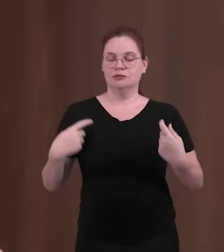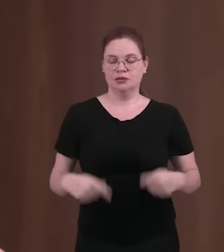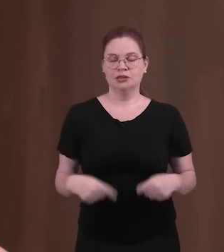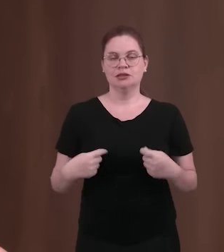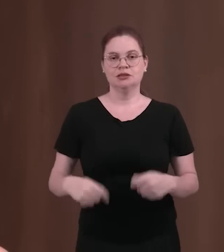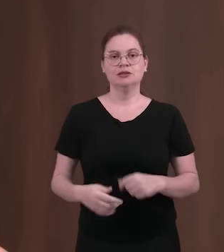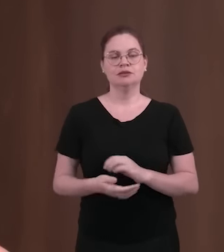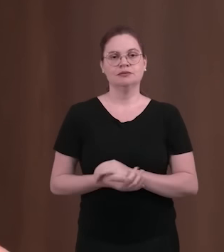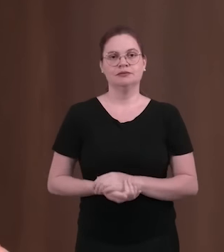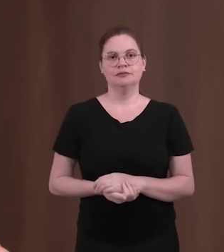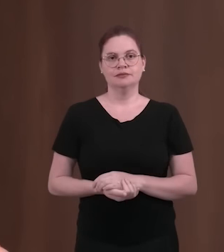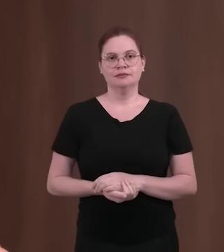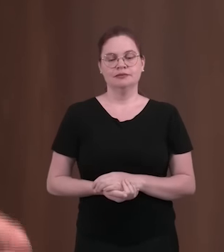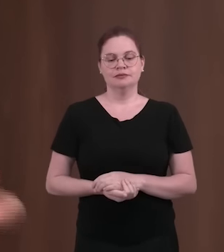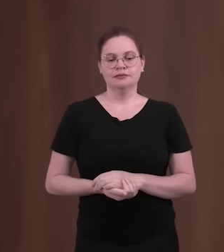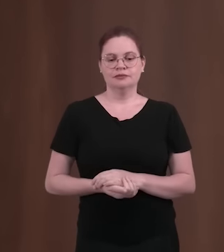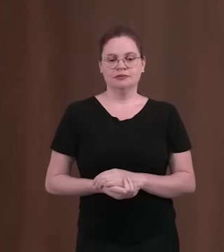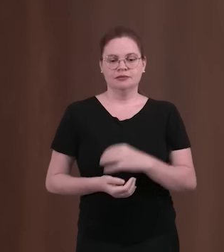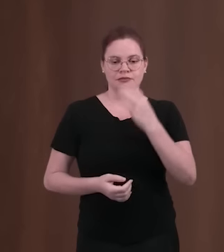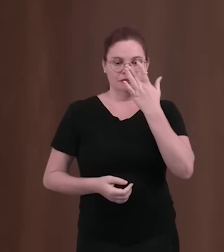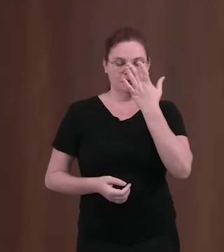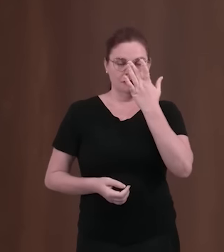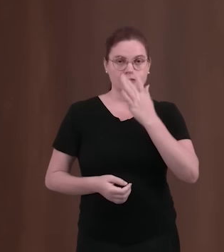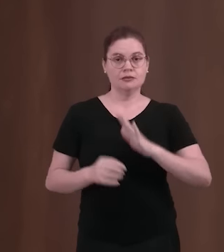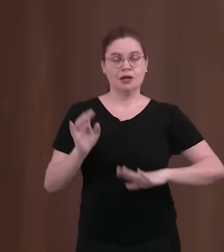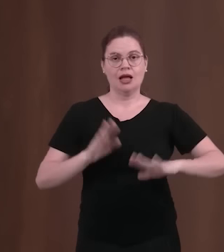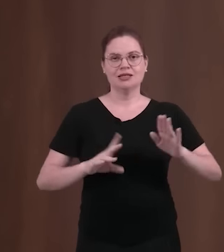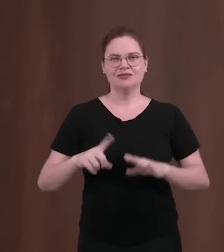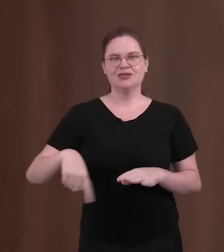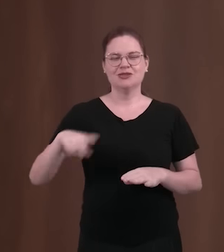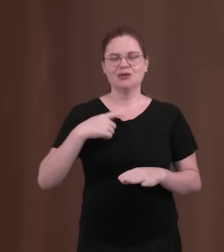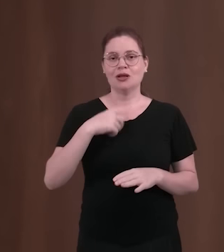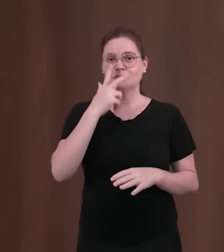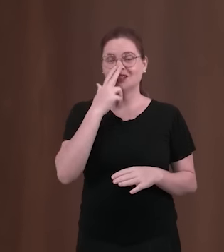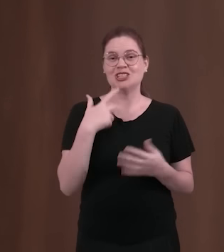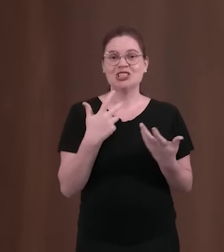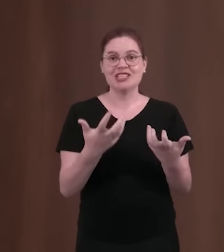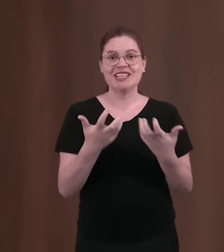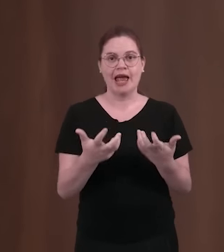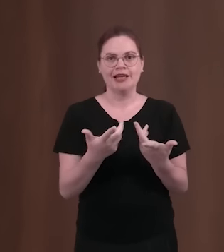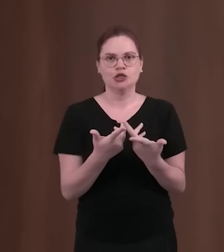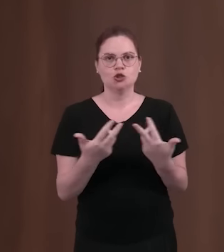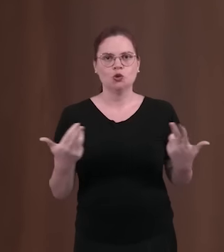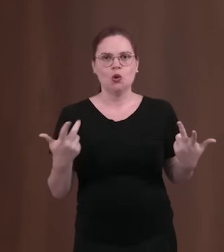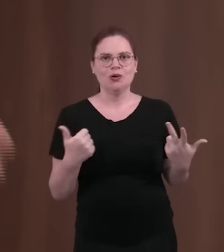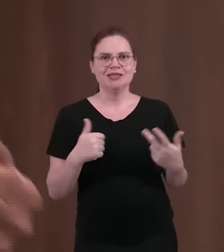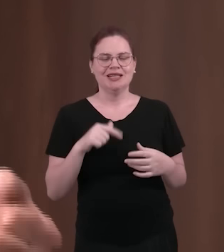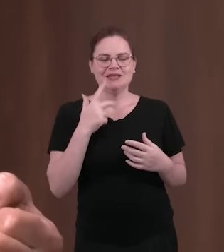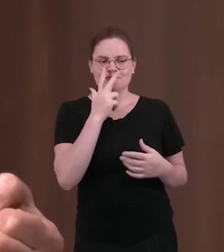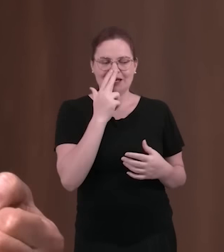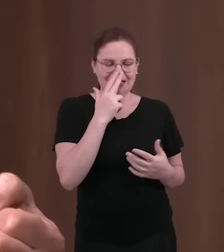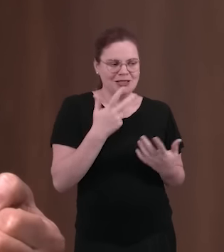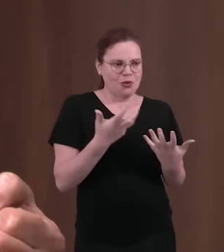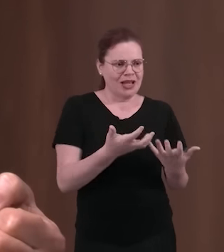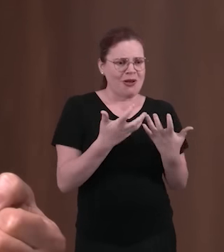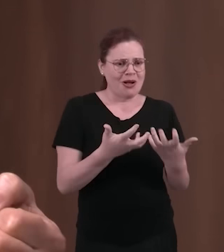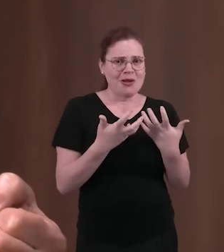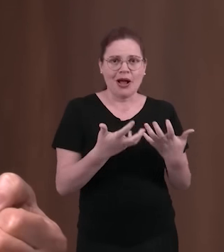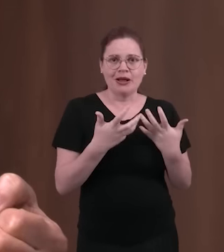nós. Quando nós nos apegamos muito a uma coisa e aquilo fica mais importante na minha